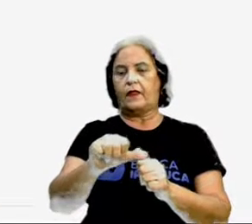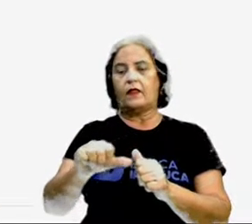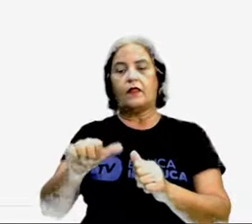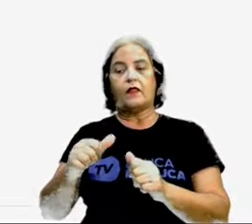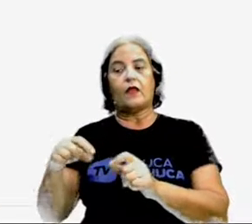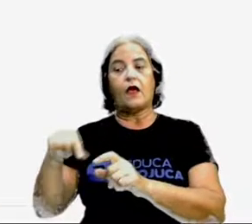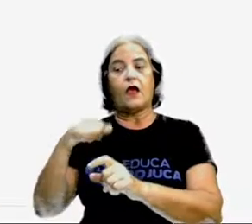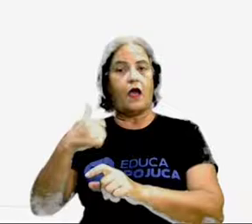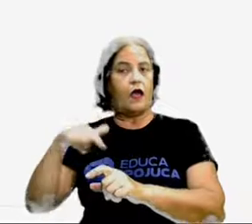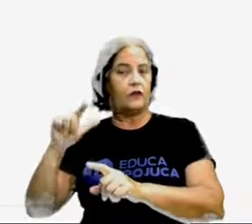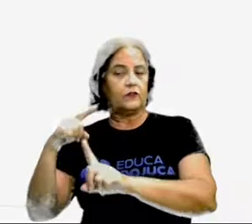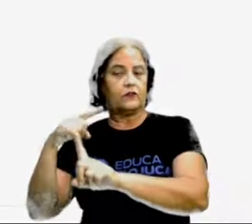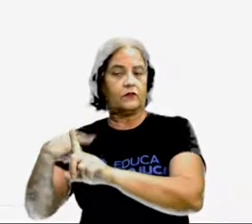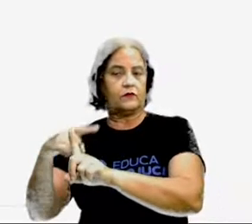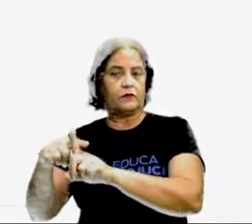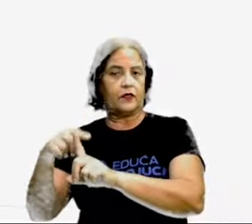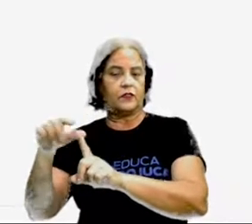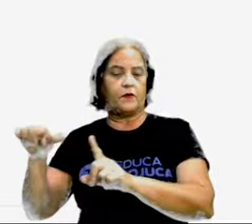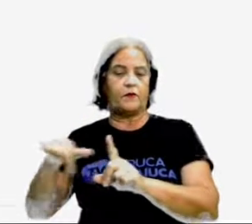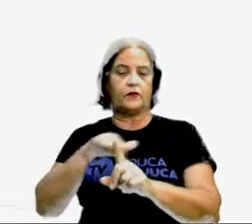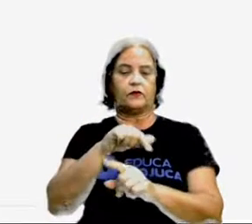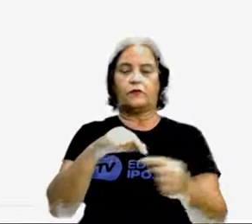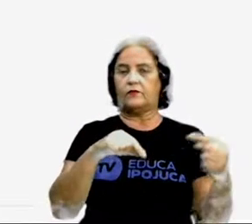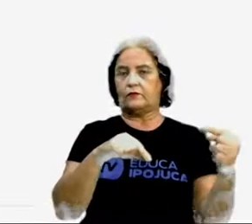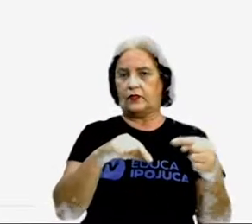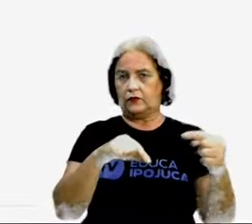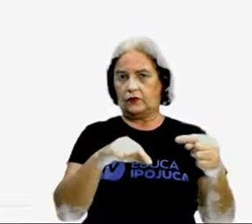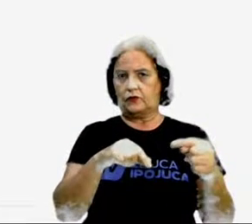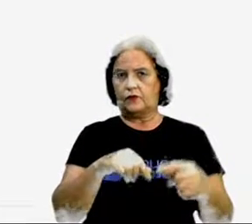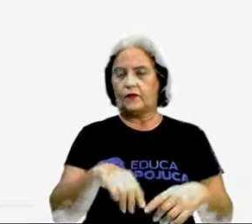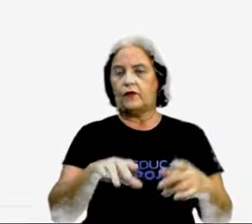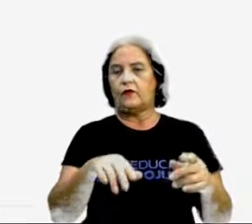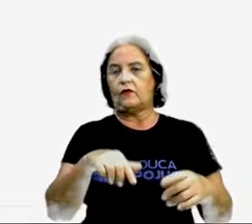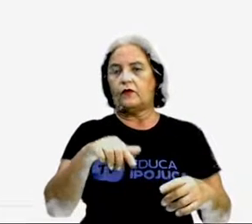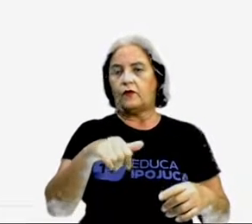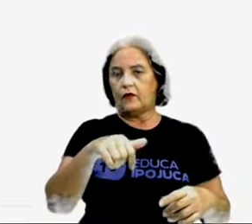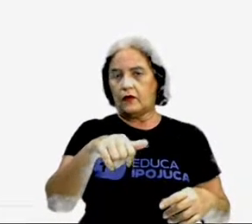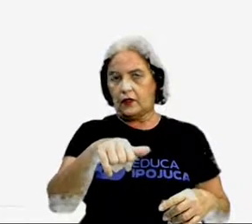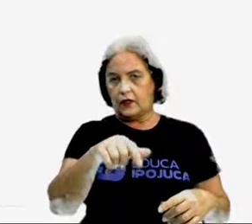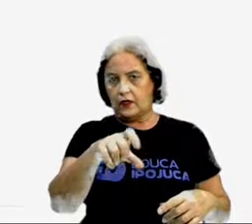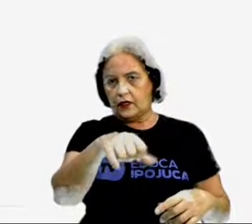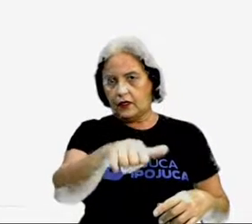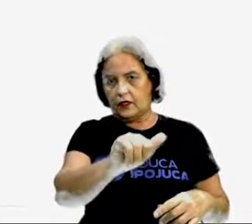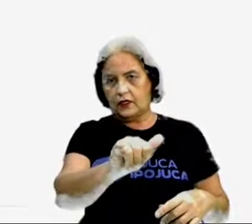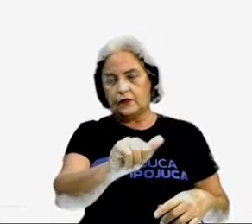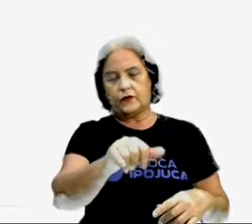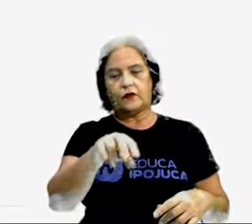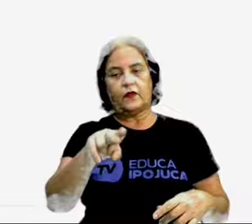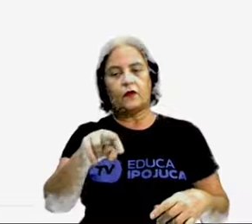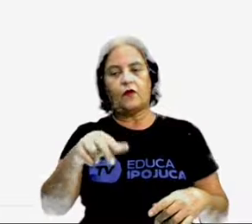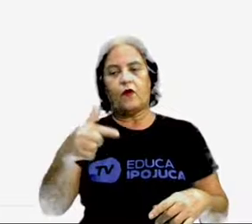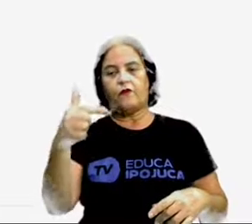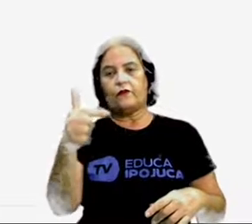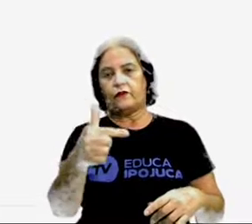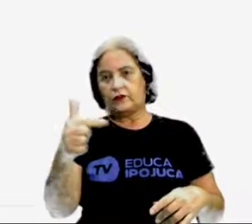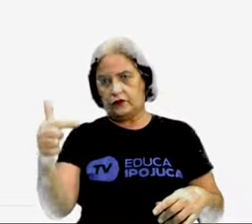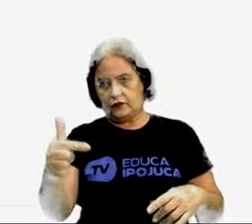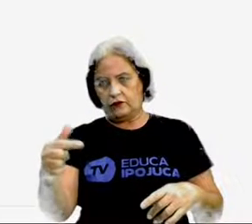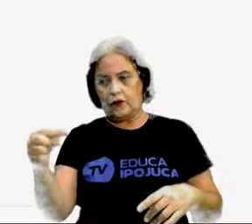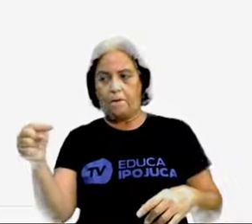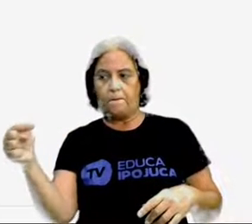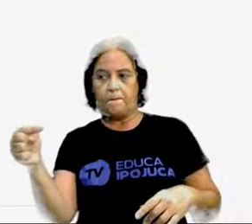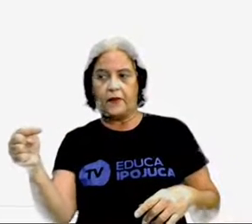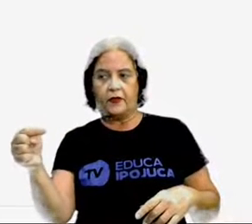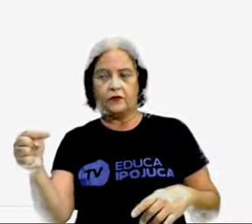somando, vem subtraindo. Logo, y é igual a 22 menos 14, que é 8,